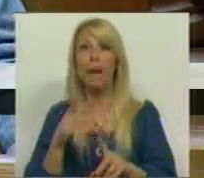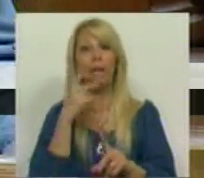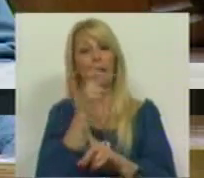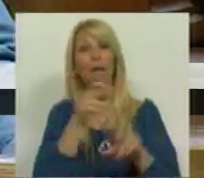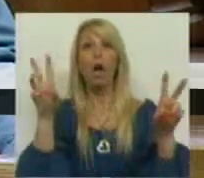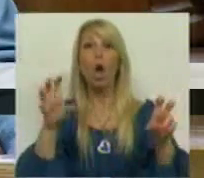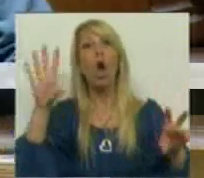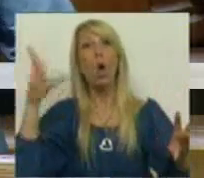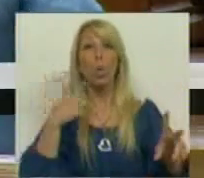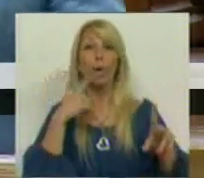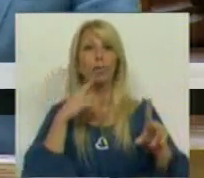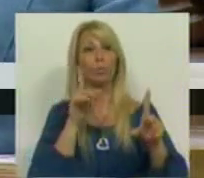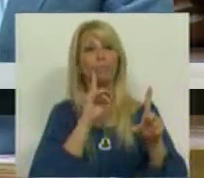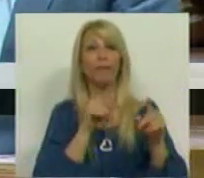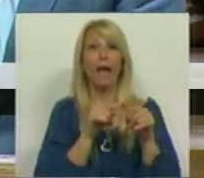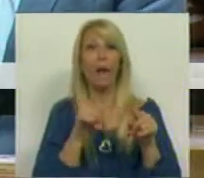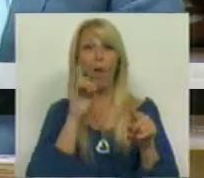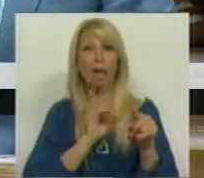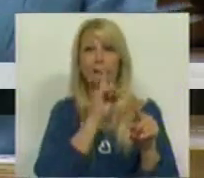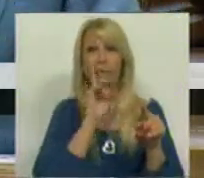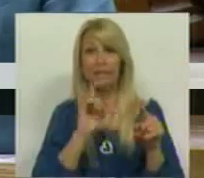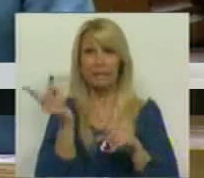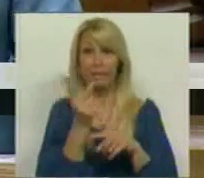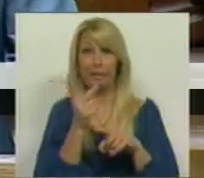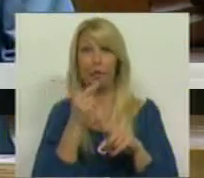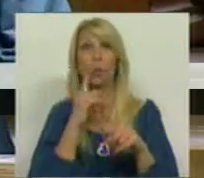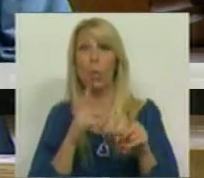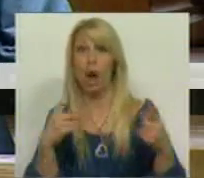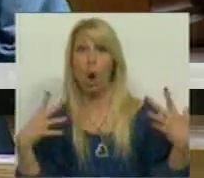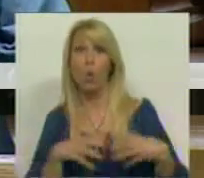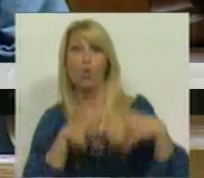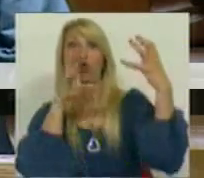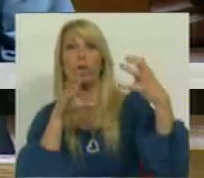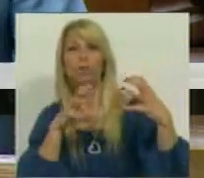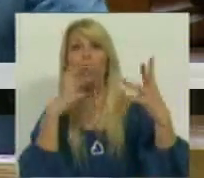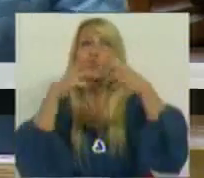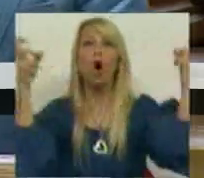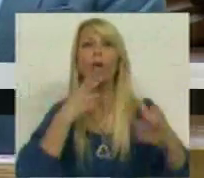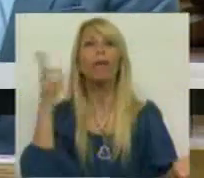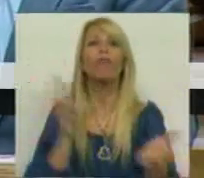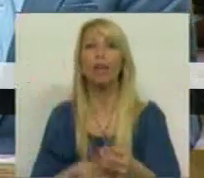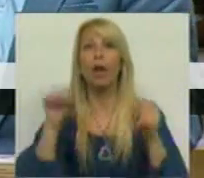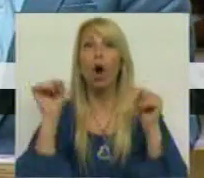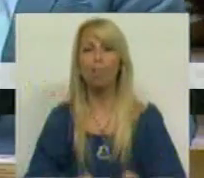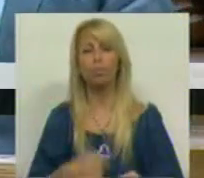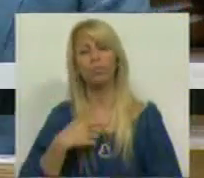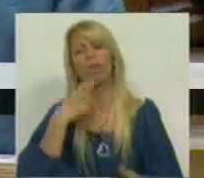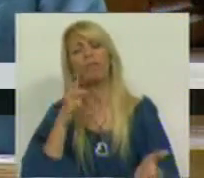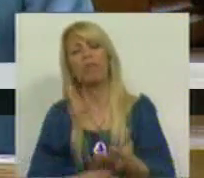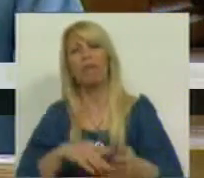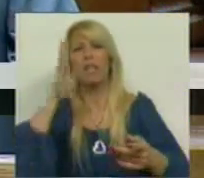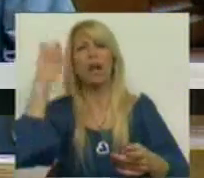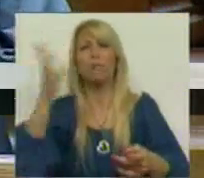se zangam as comadres sabem-se as verdades. Bem, mas as verdades já se sabiam há muito, os povos já as conhecem. É